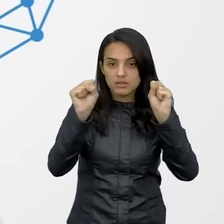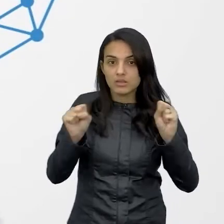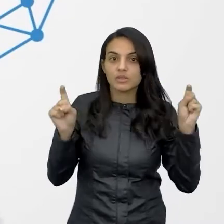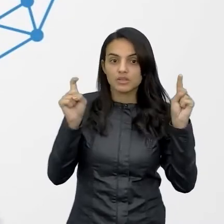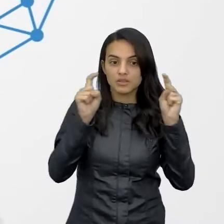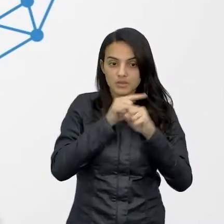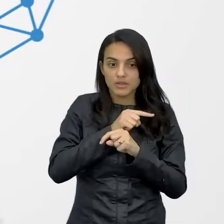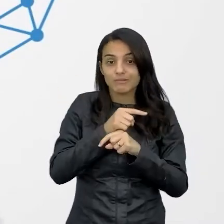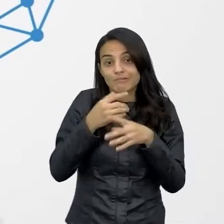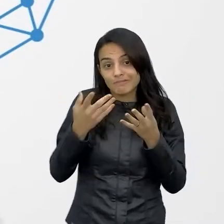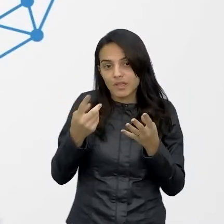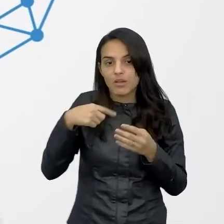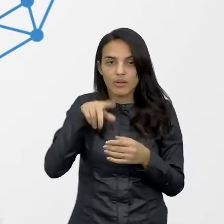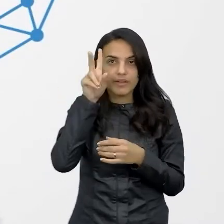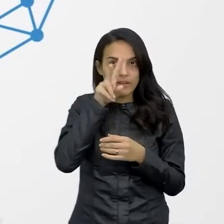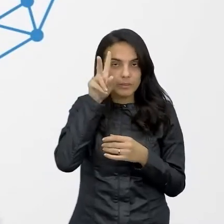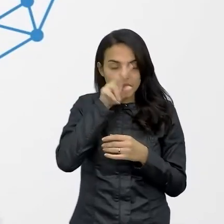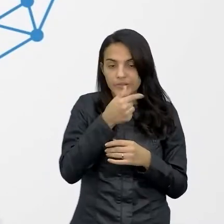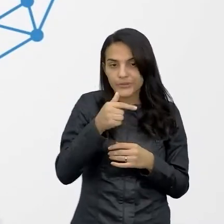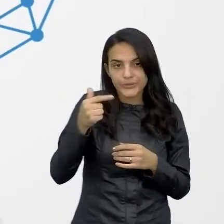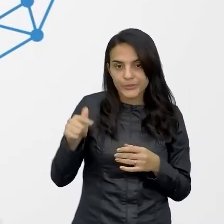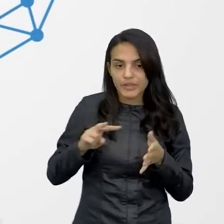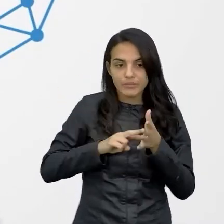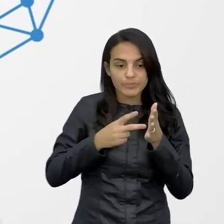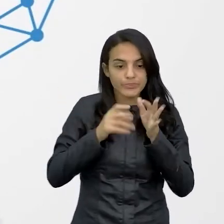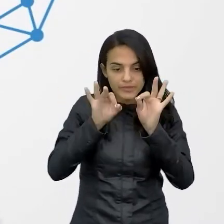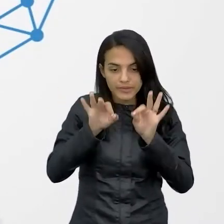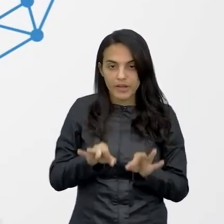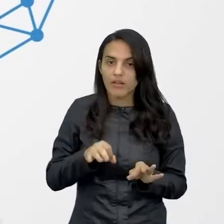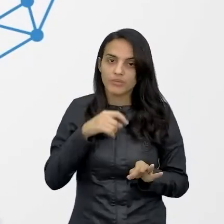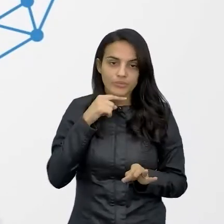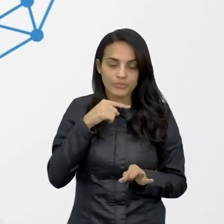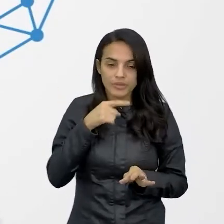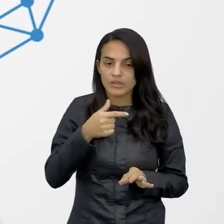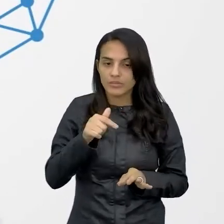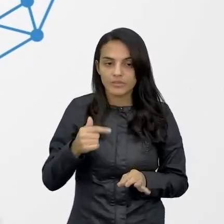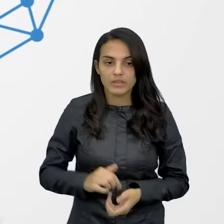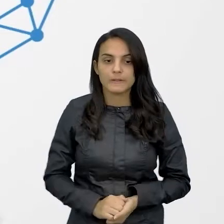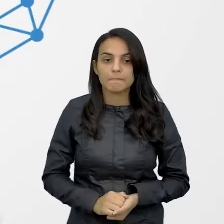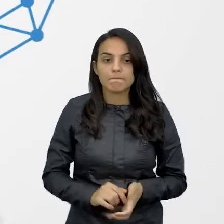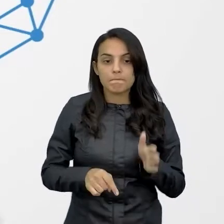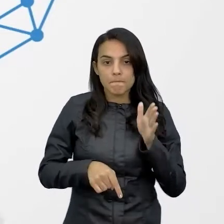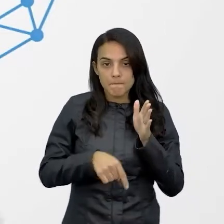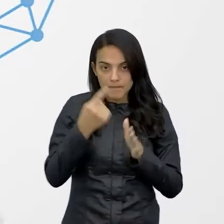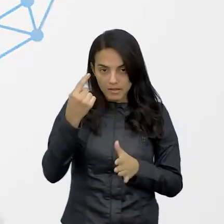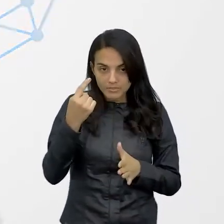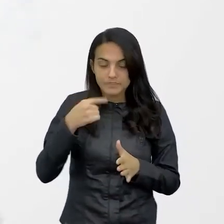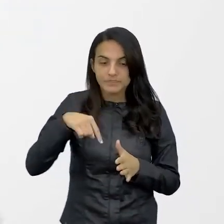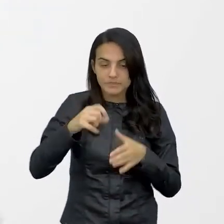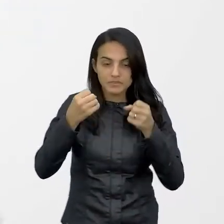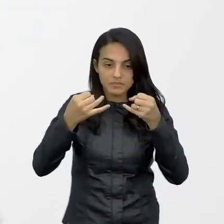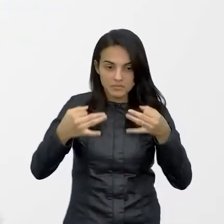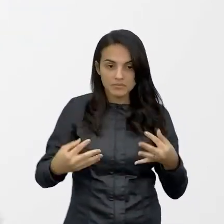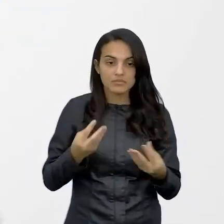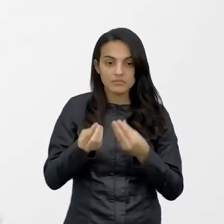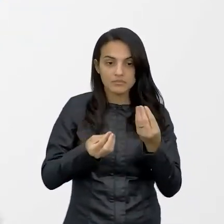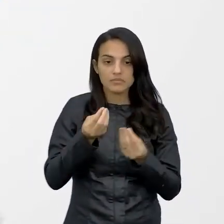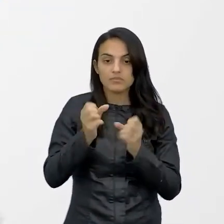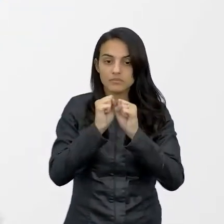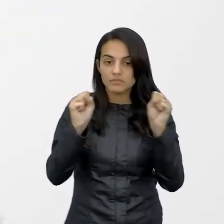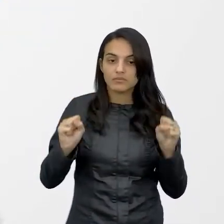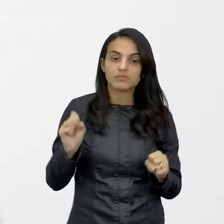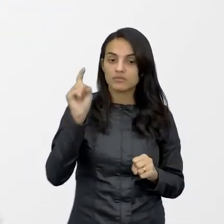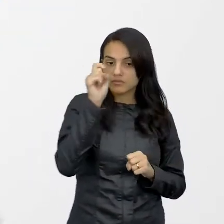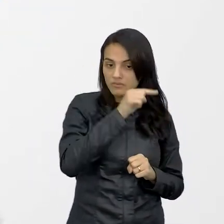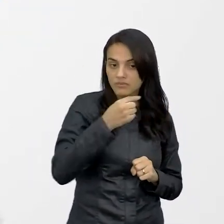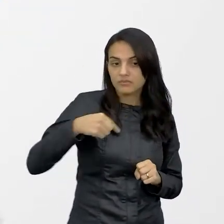complexo, enquanto lembramos que não existe um consenso formal sobre o assunto. Primeiramente, falamos sobre como um sistema complexo